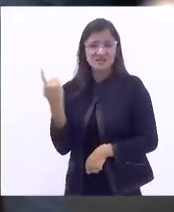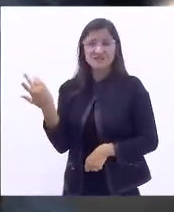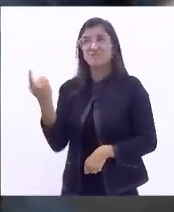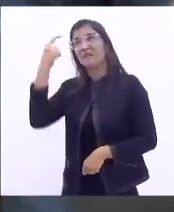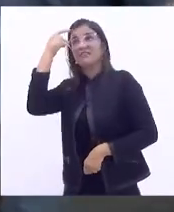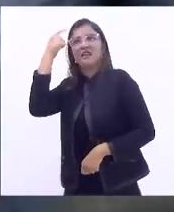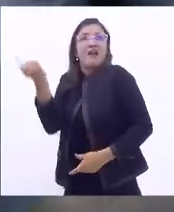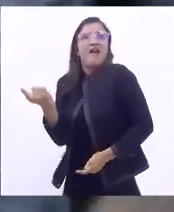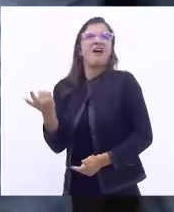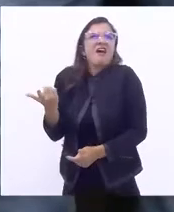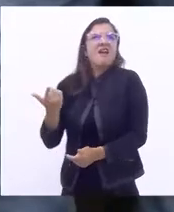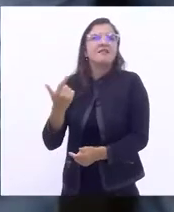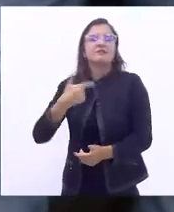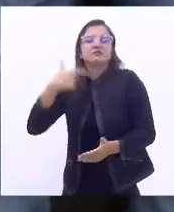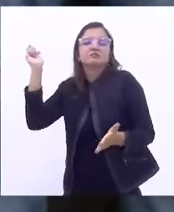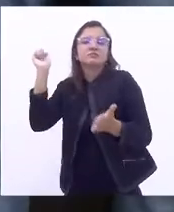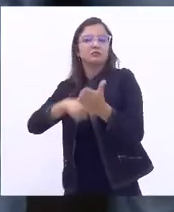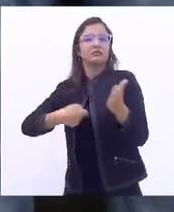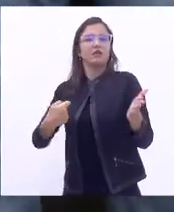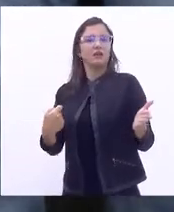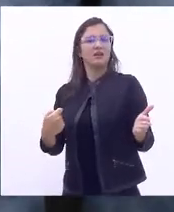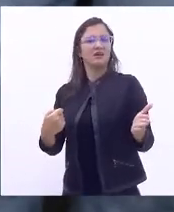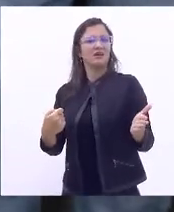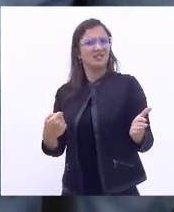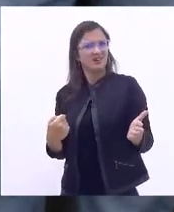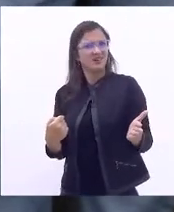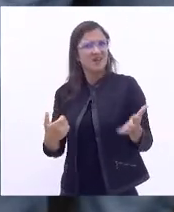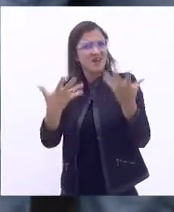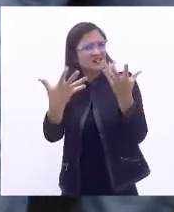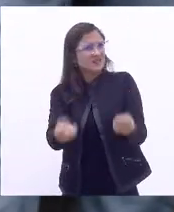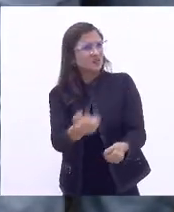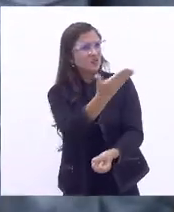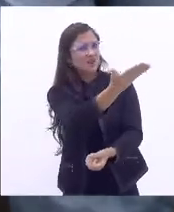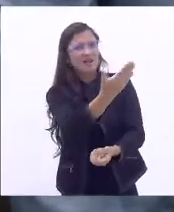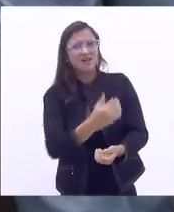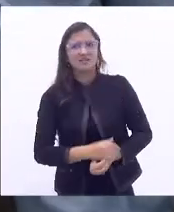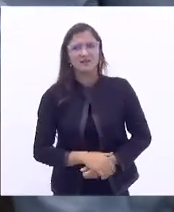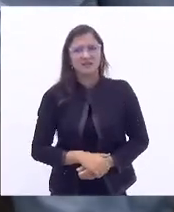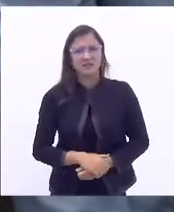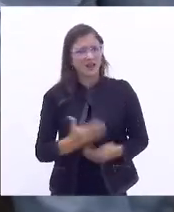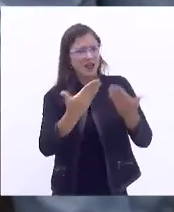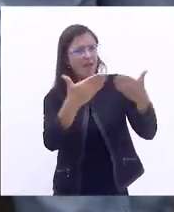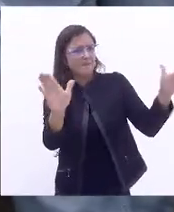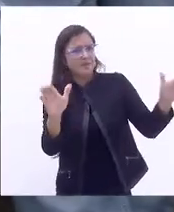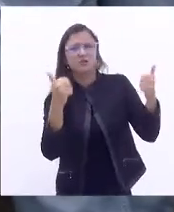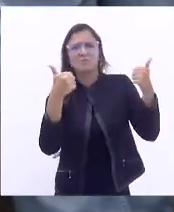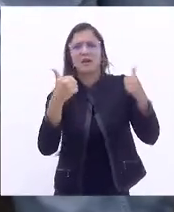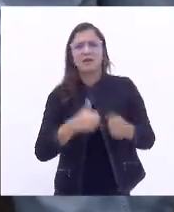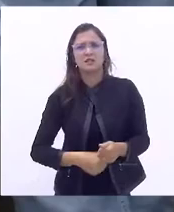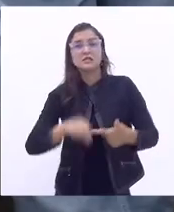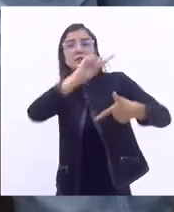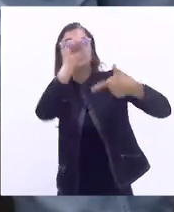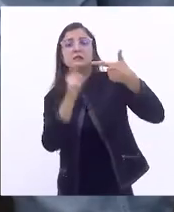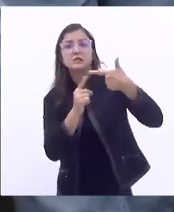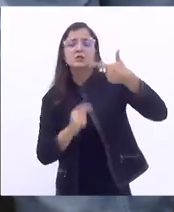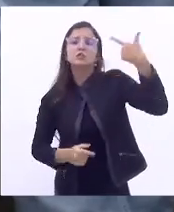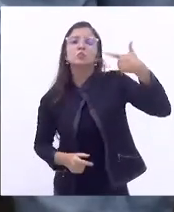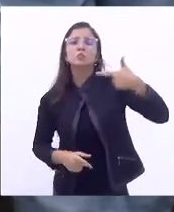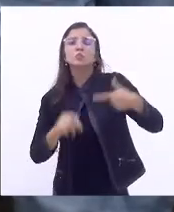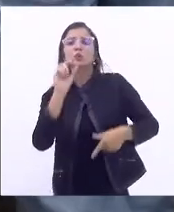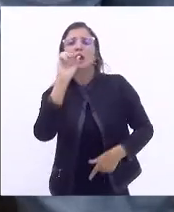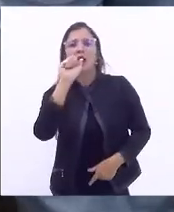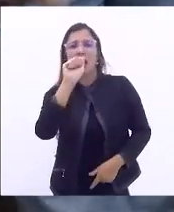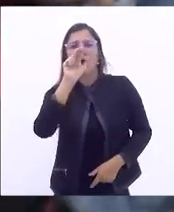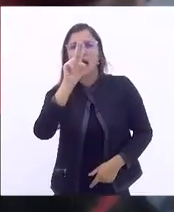repercussão geral, e ele autoriza o funcionamento do segundo alto forno, sem nenhuma